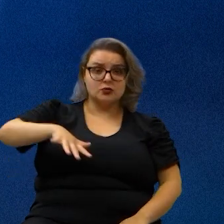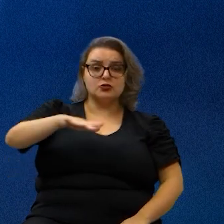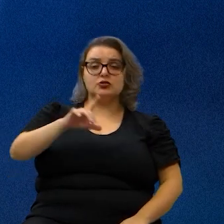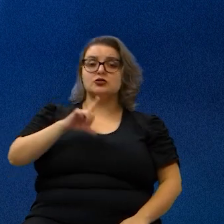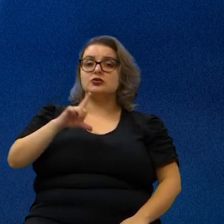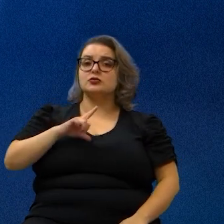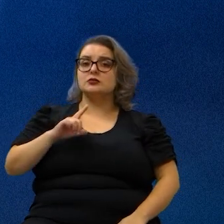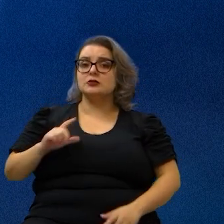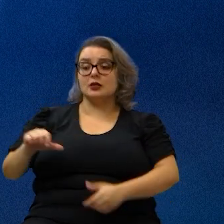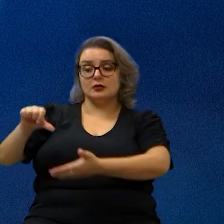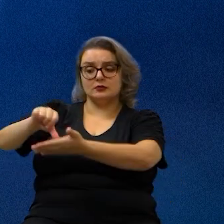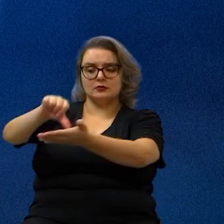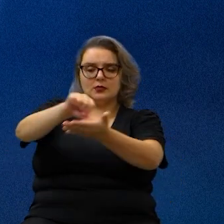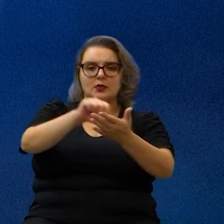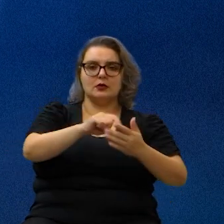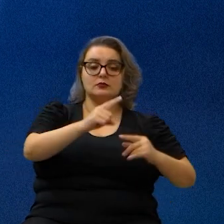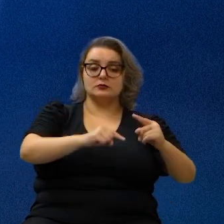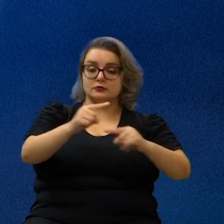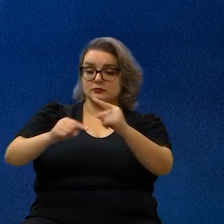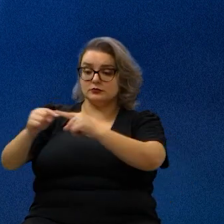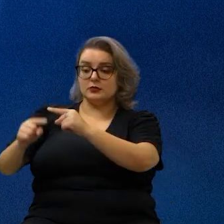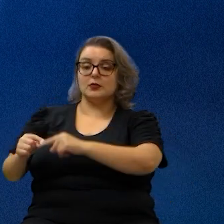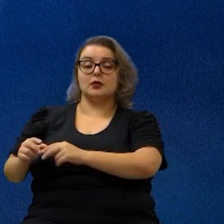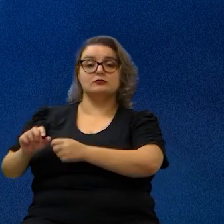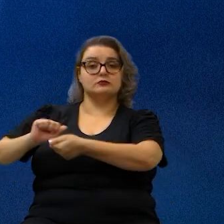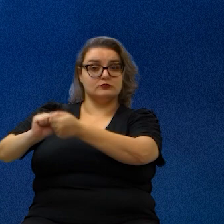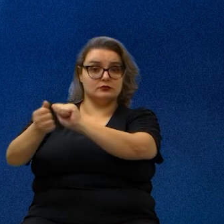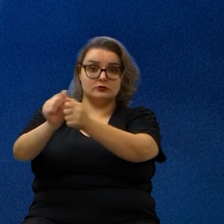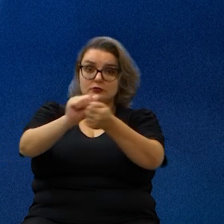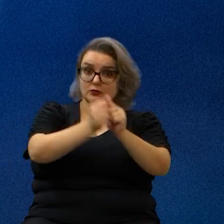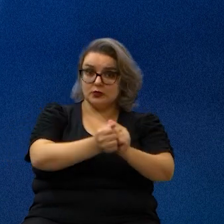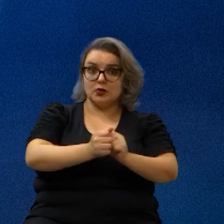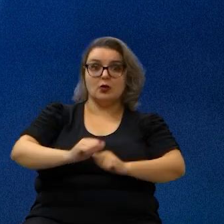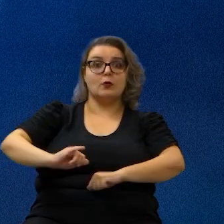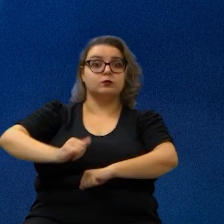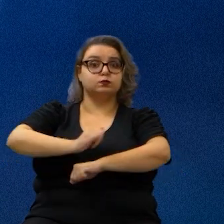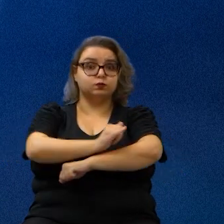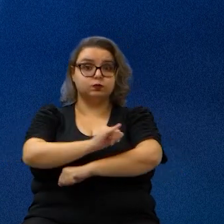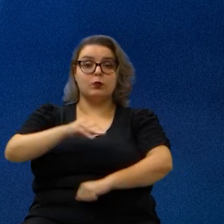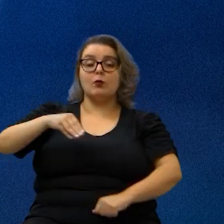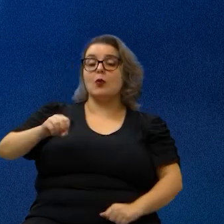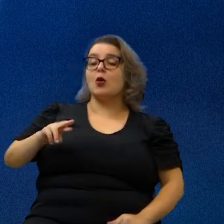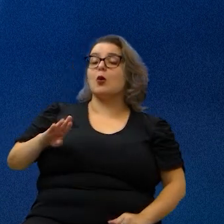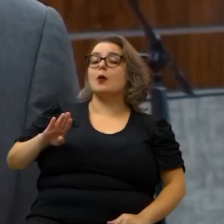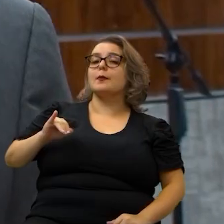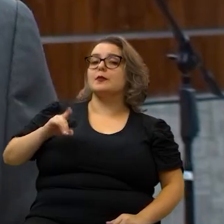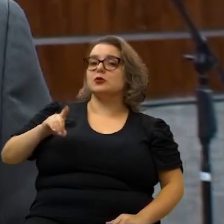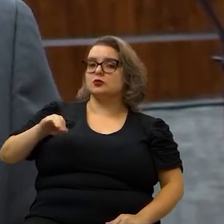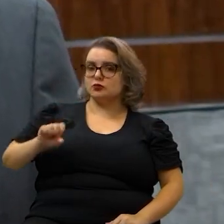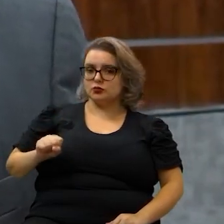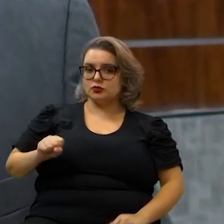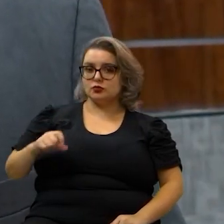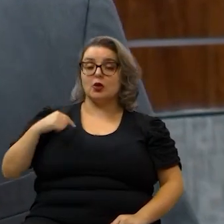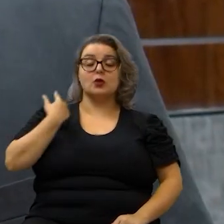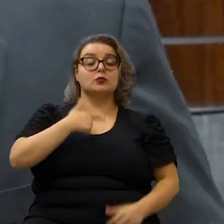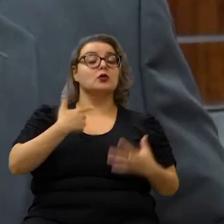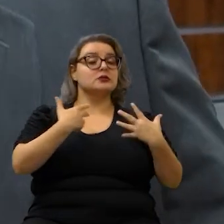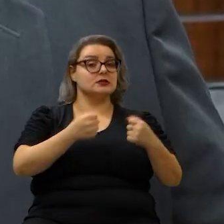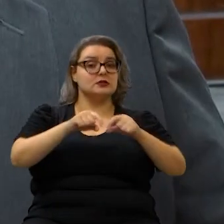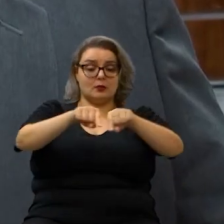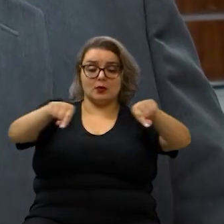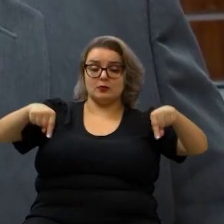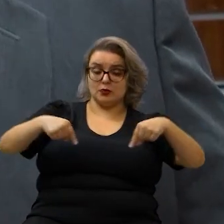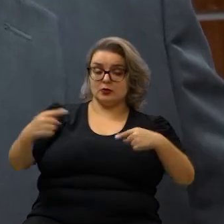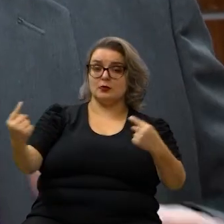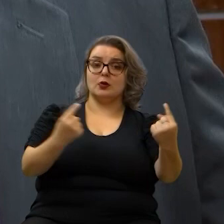serviços de saúde possuírem equipamentos especialmente adaptados ao atendimento de obesos mórbidos. Nós recebemos no